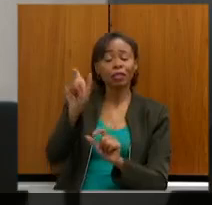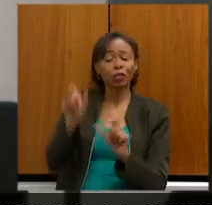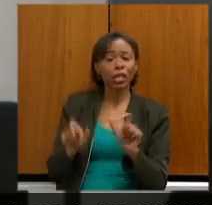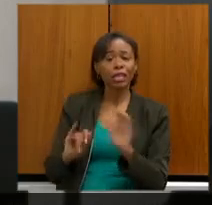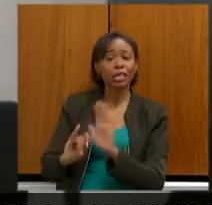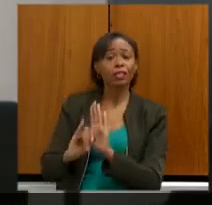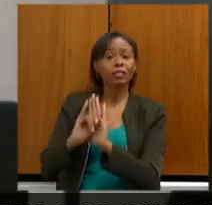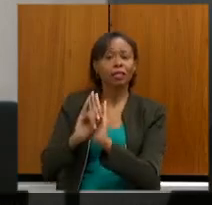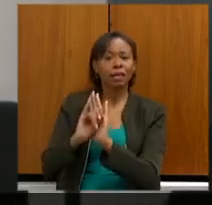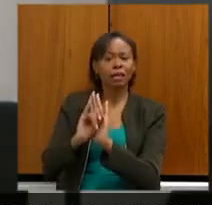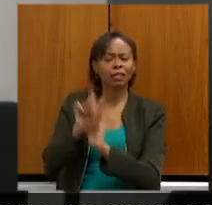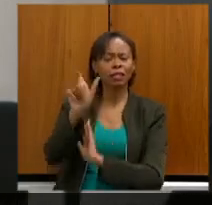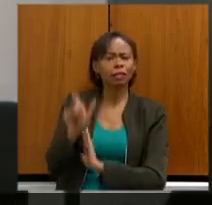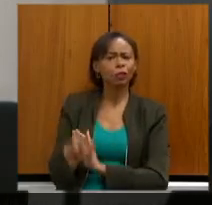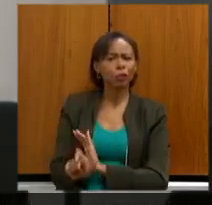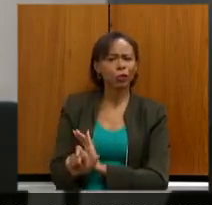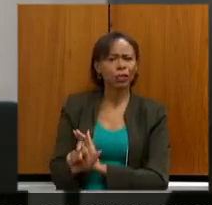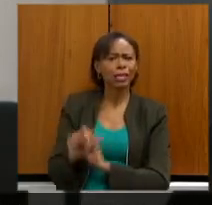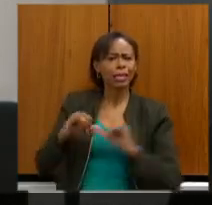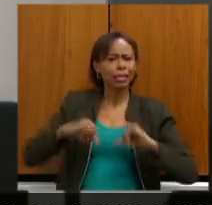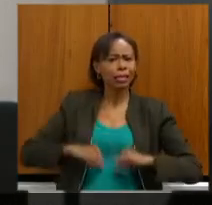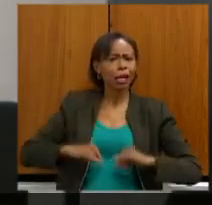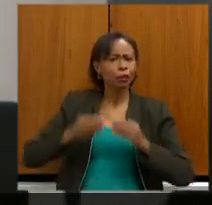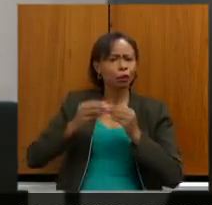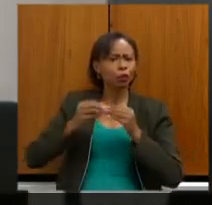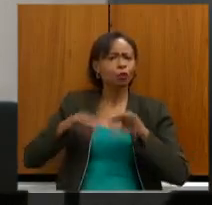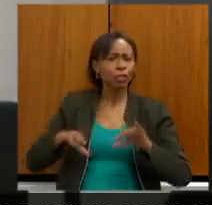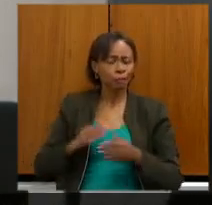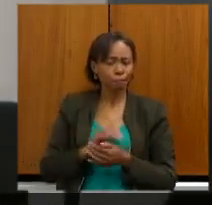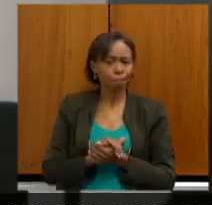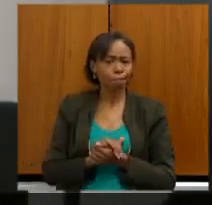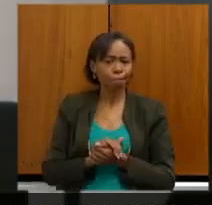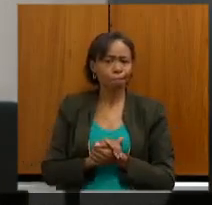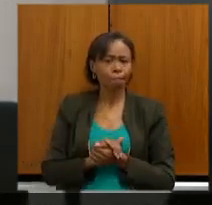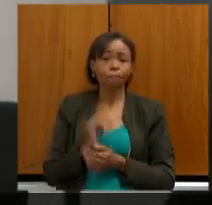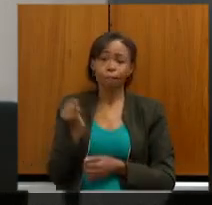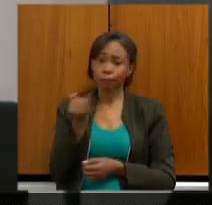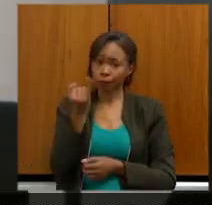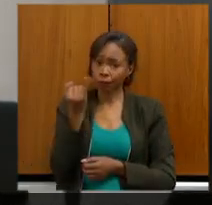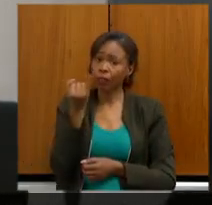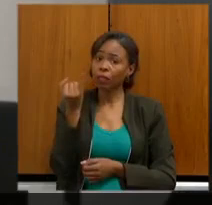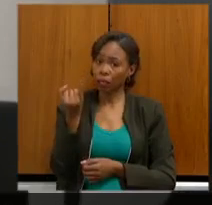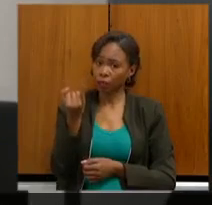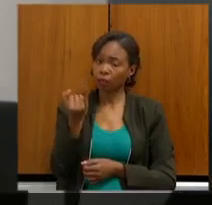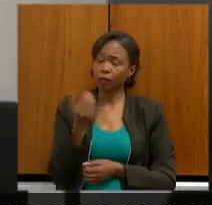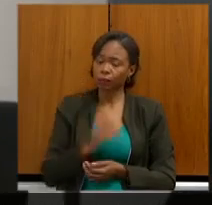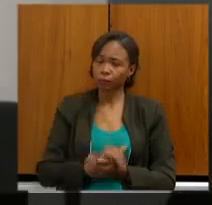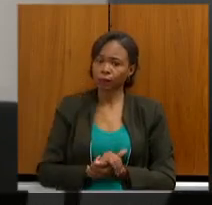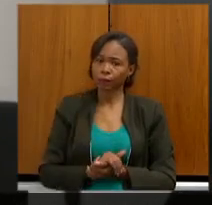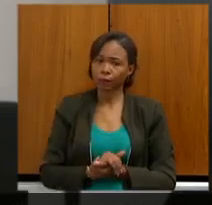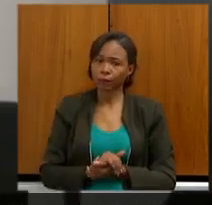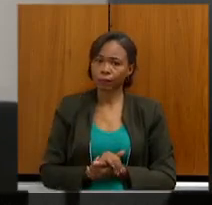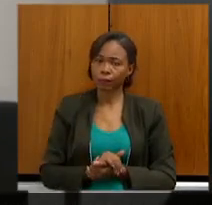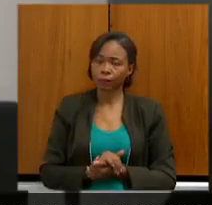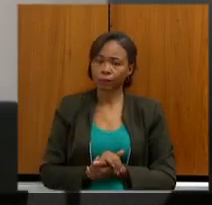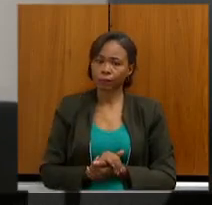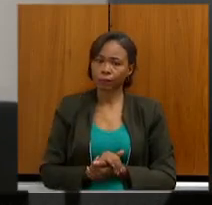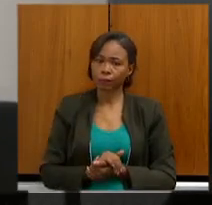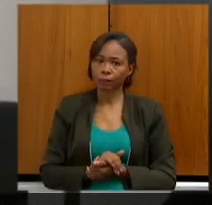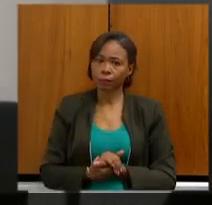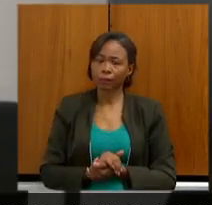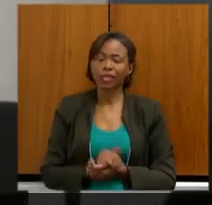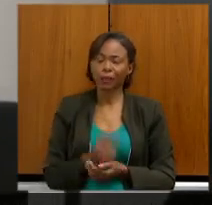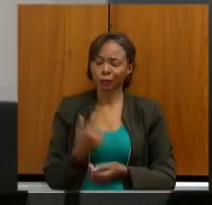identidade desse sujeito Então eu acho que é extremamente importante também avançar nesse sentido então nós